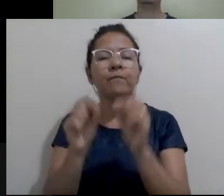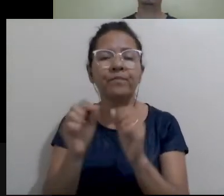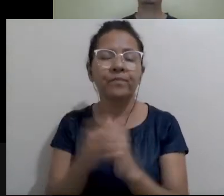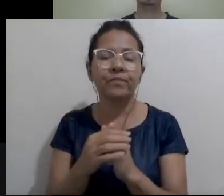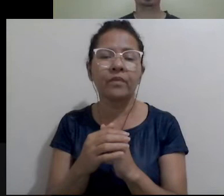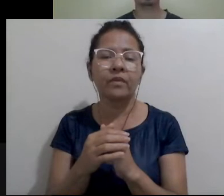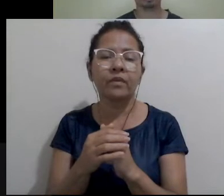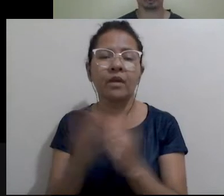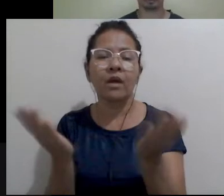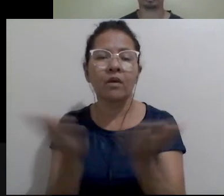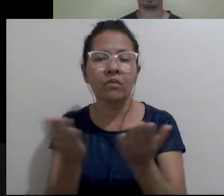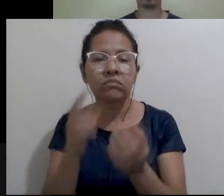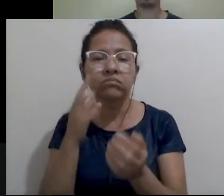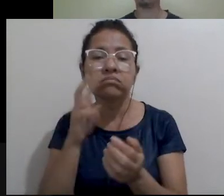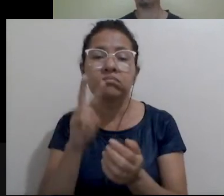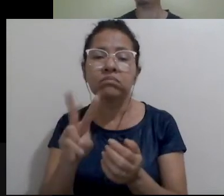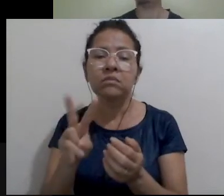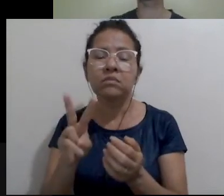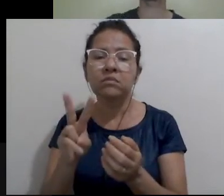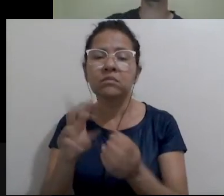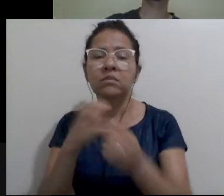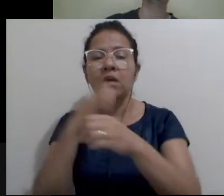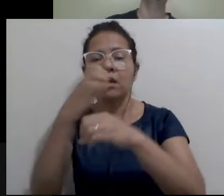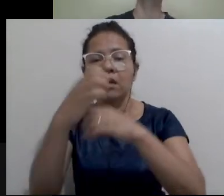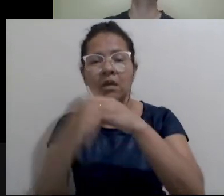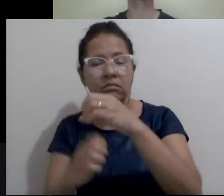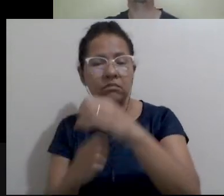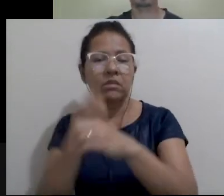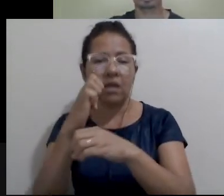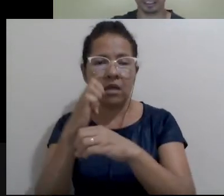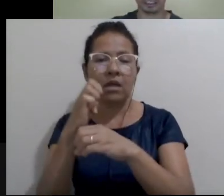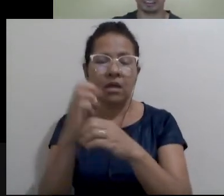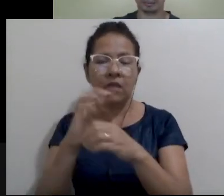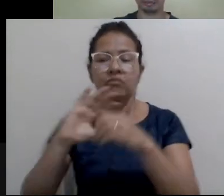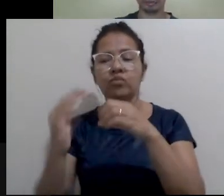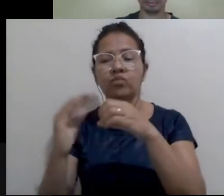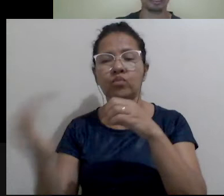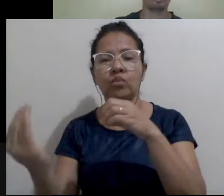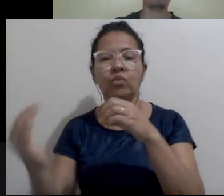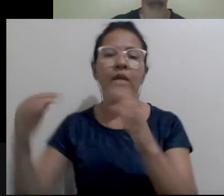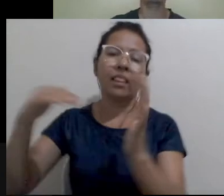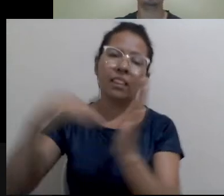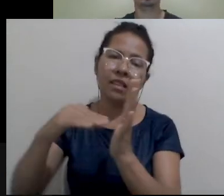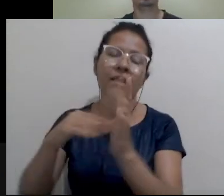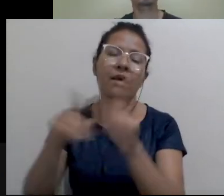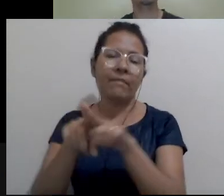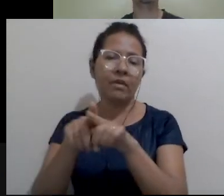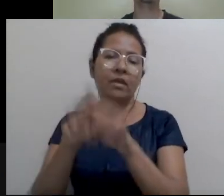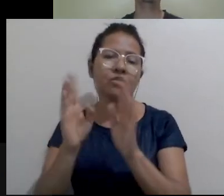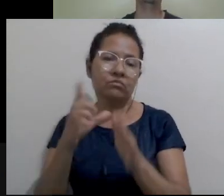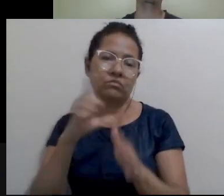tem a configuração de acordo com os elétrons do estado de valência, né? Ocupando